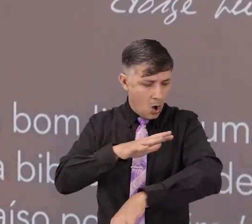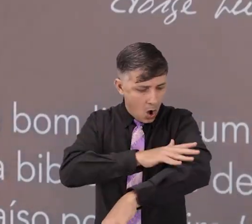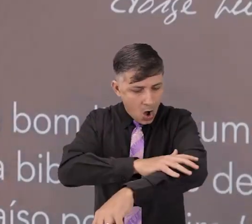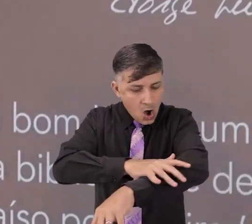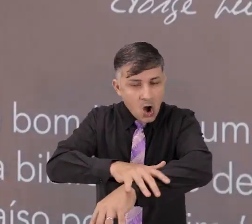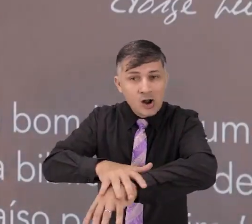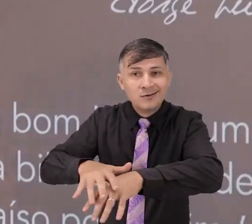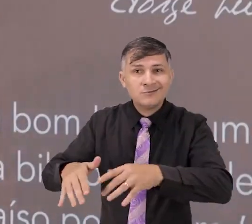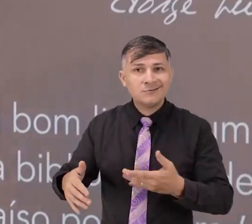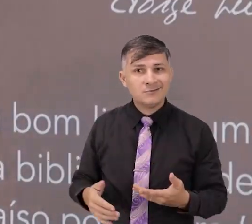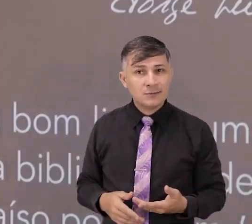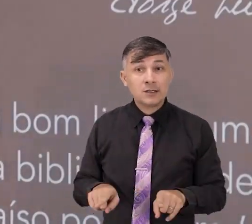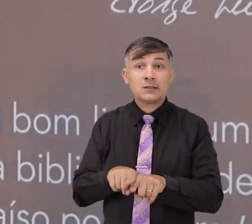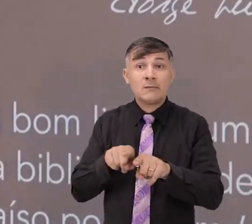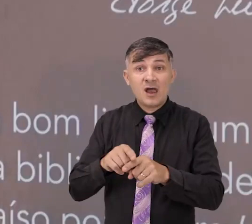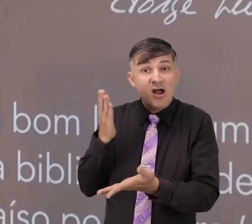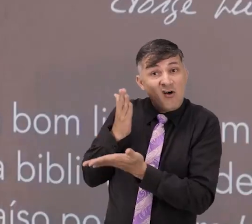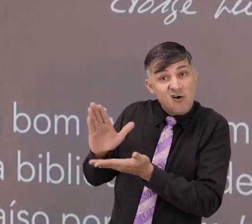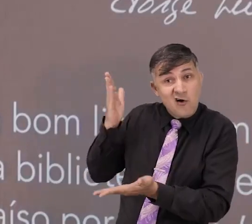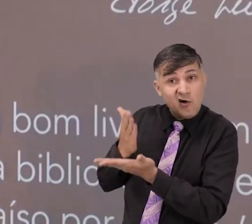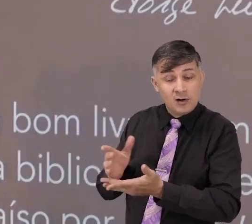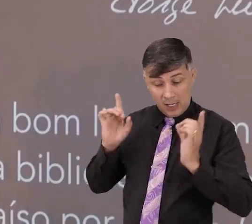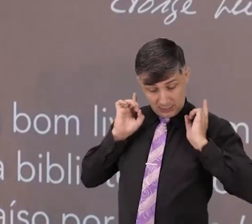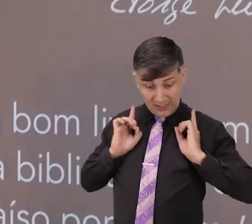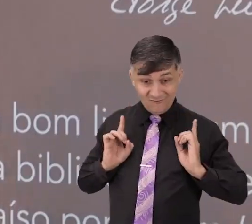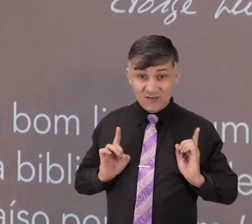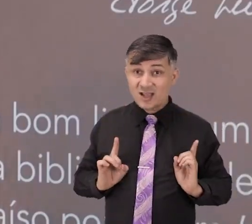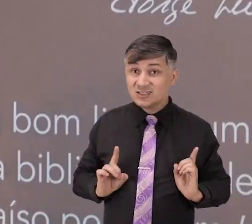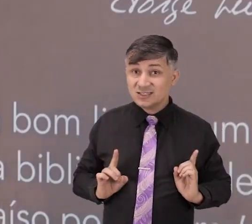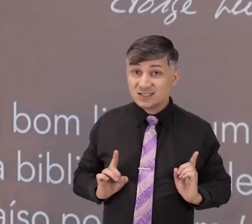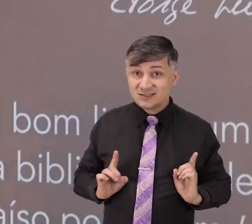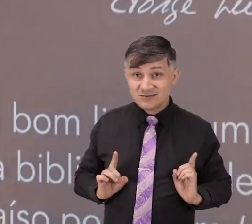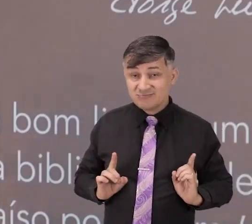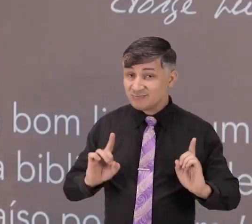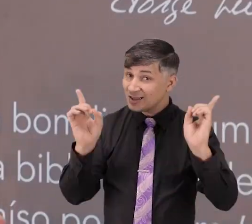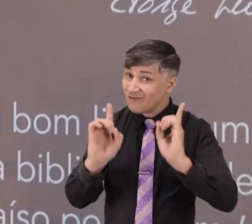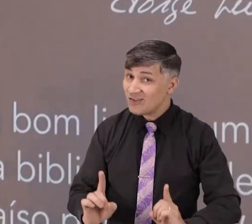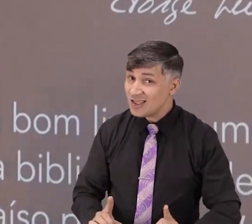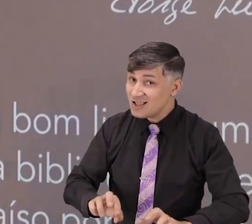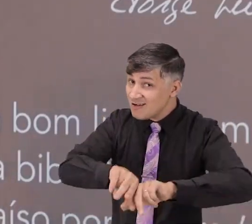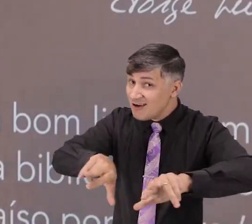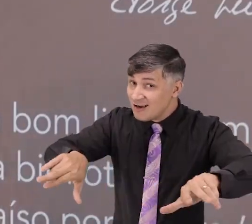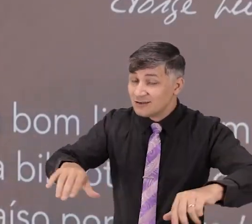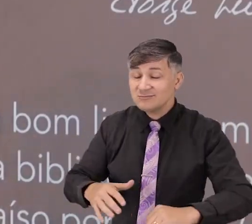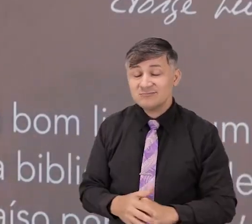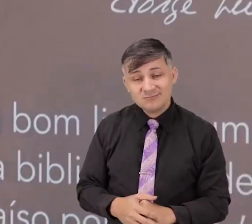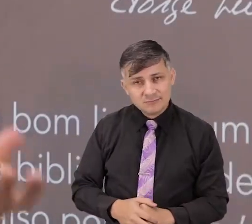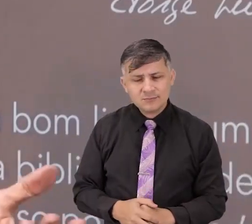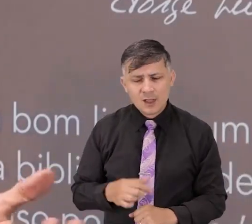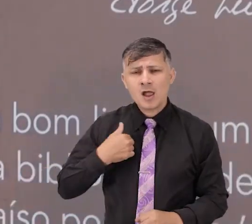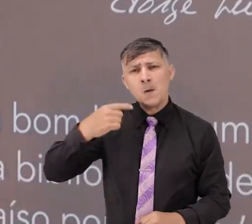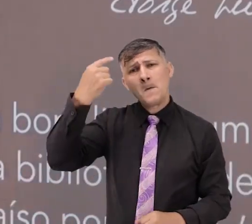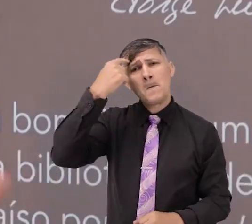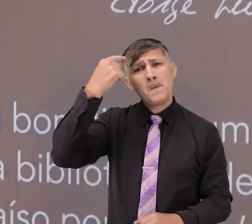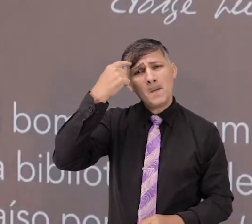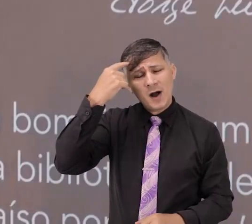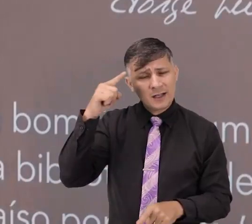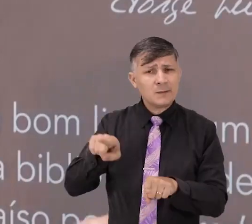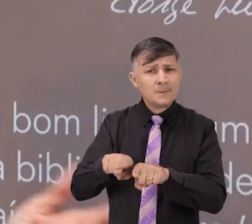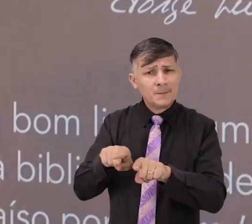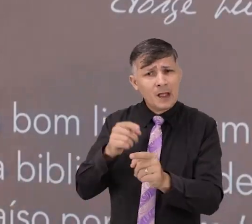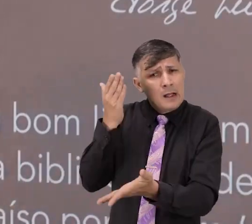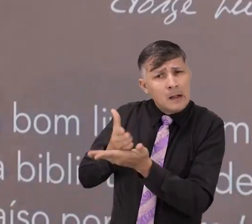mais variadas, né? E eu penso principalmente a exclusão das pessoas trans, né? Porque existe, sem dúvida nenhuma, na